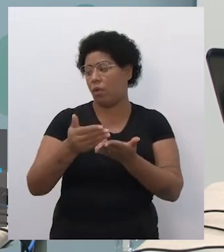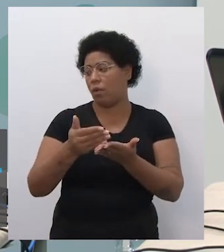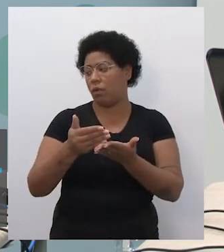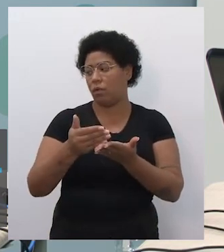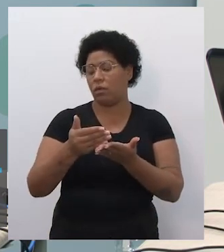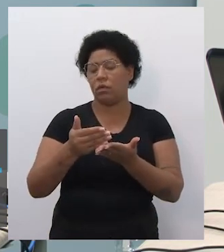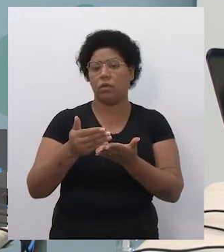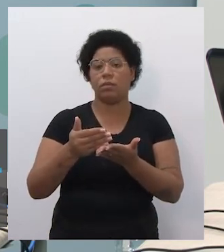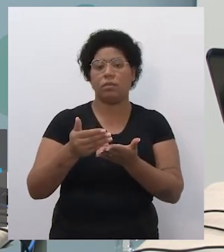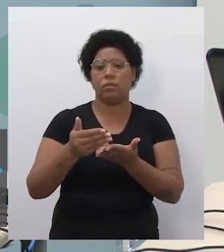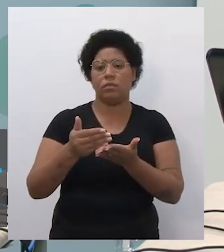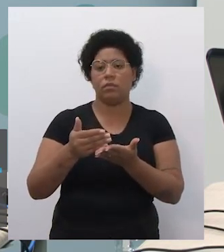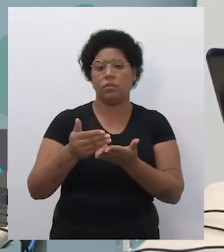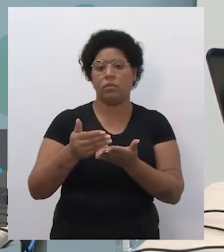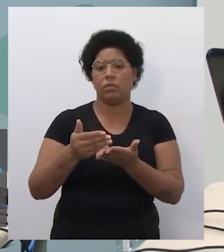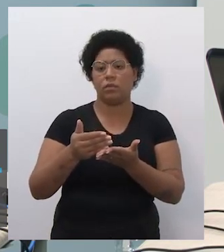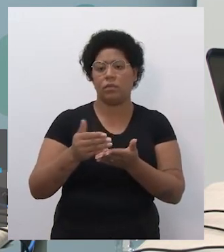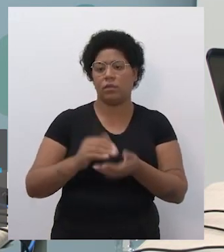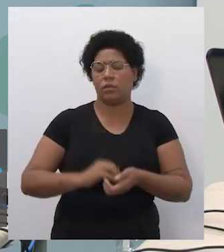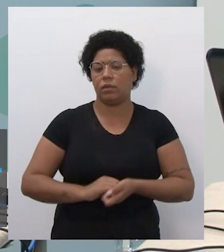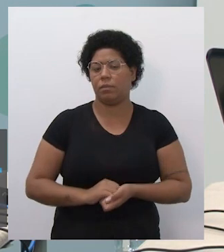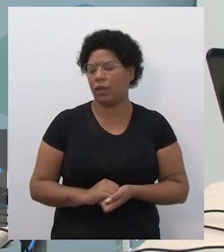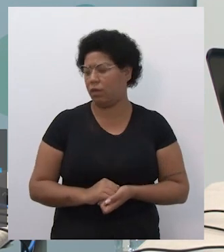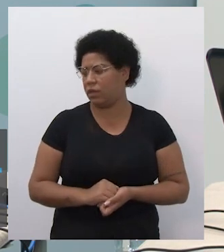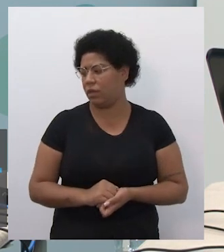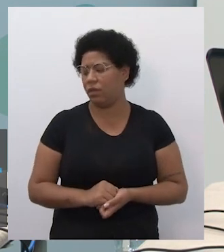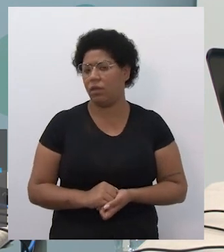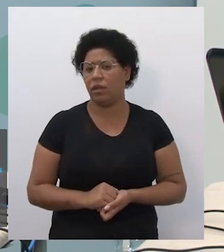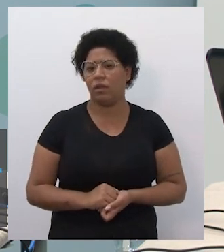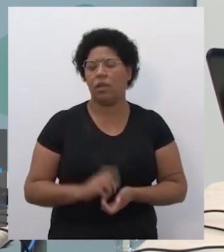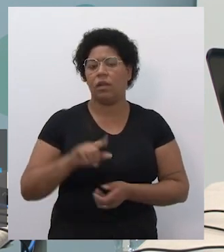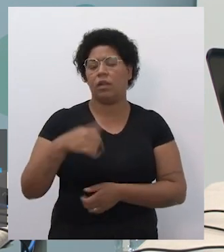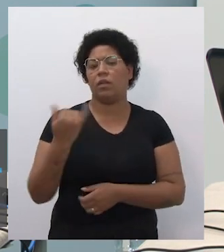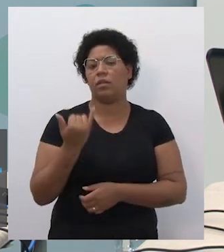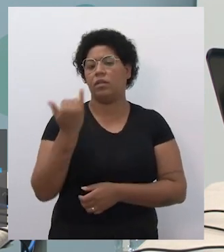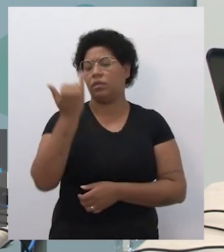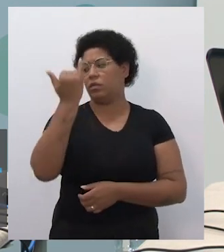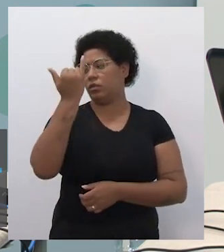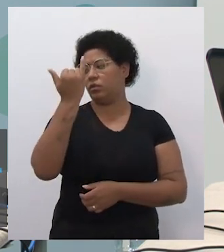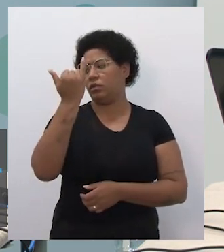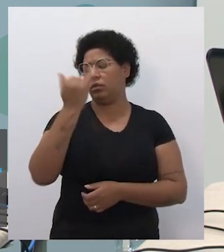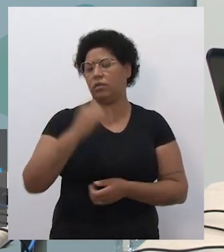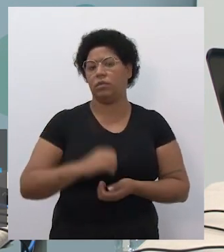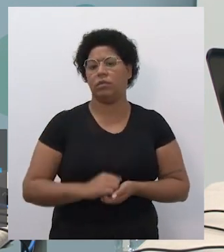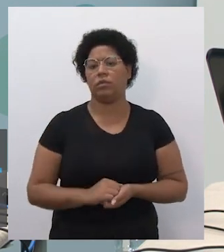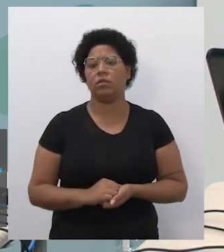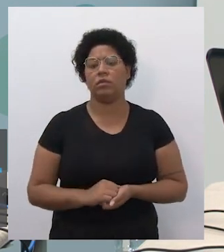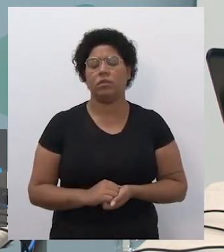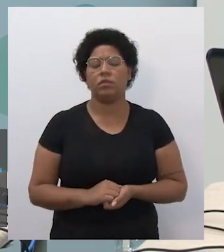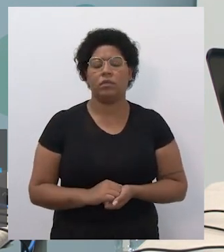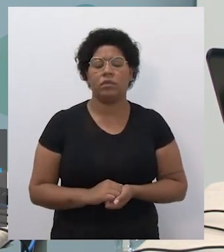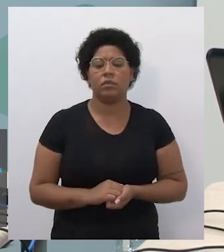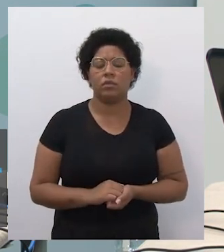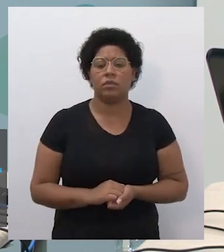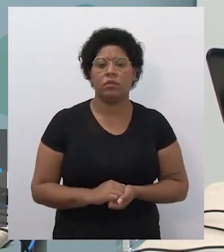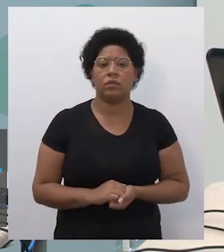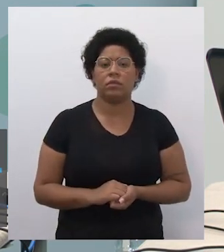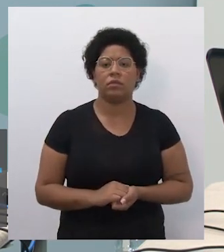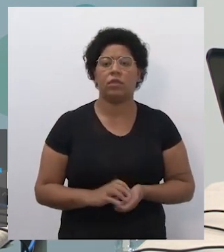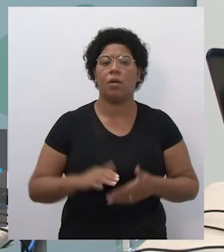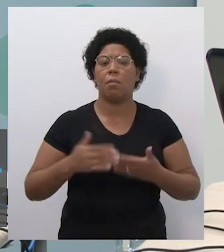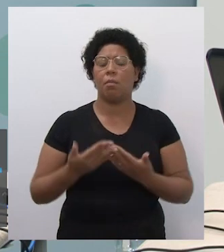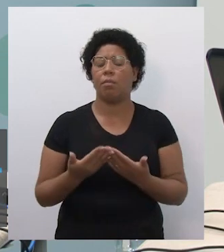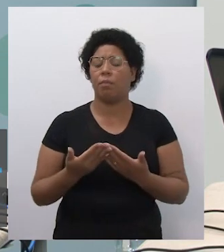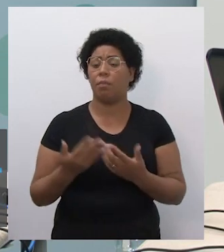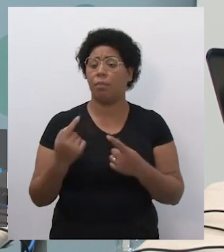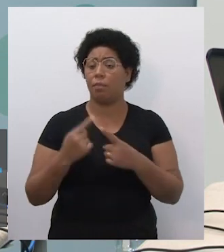e conclusão, tá certo? É importante também se lembrar da importância, né, desse documento para as ações. Afinal de